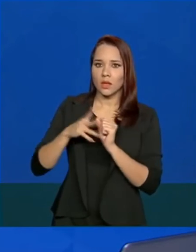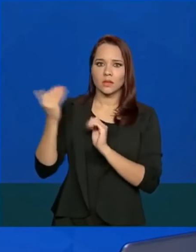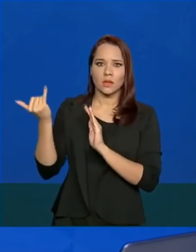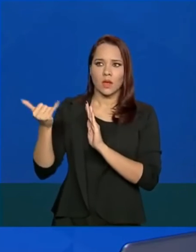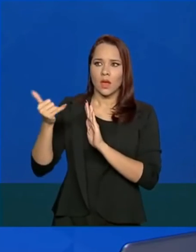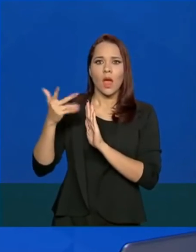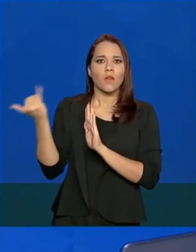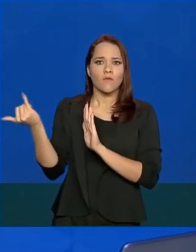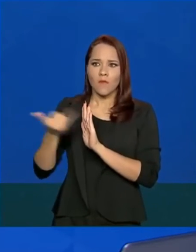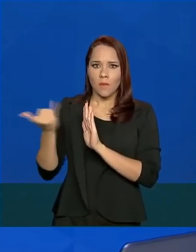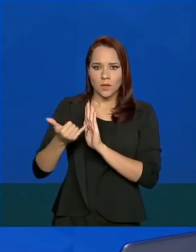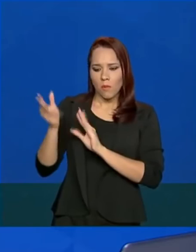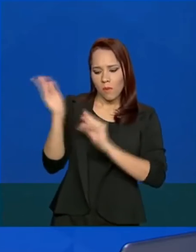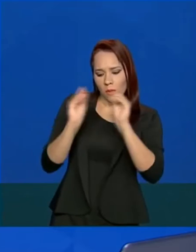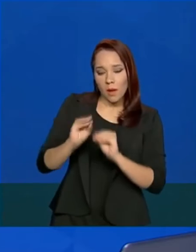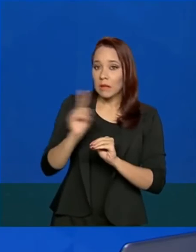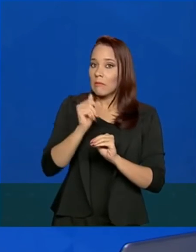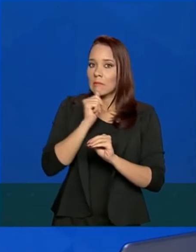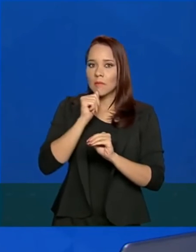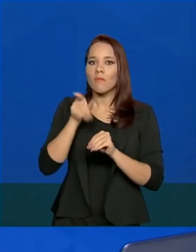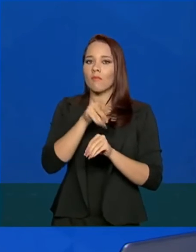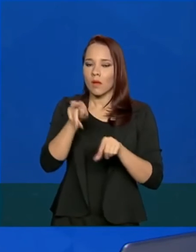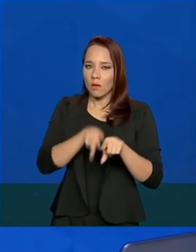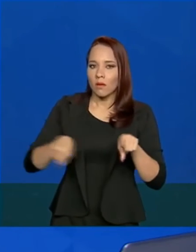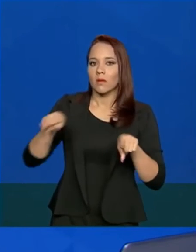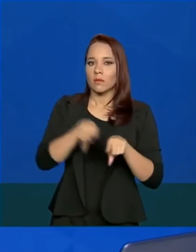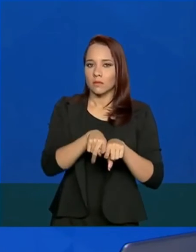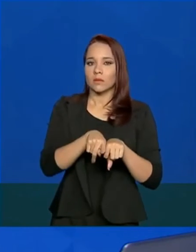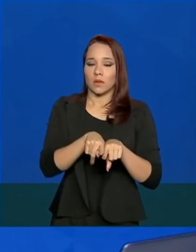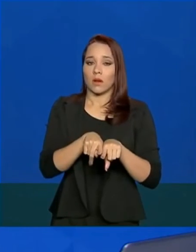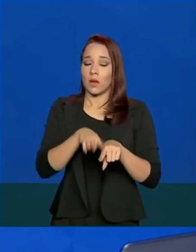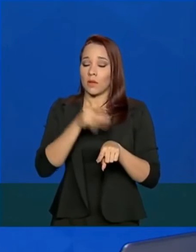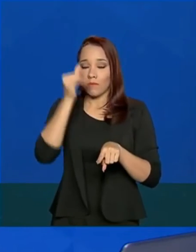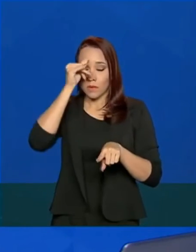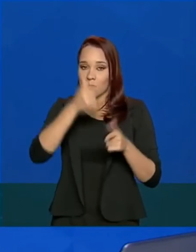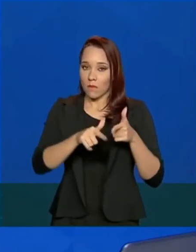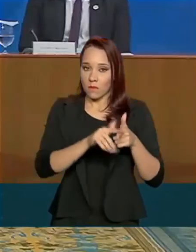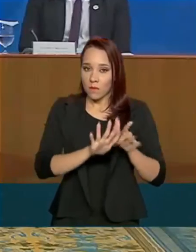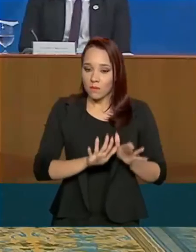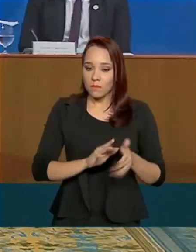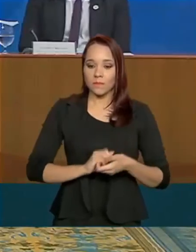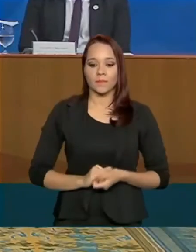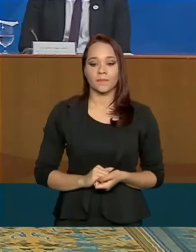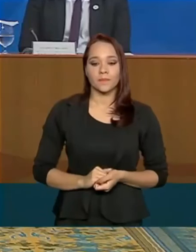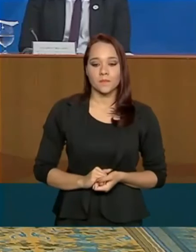que não foram contabilizados serão atualizados sem comprometer a confiabilidade?